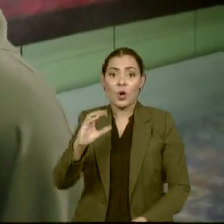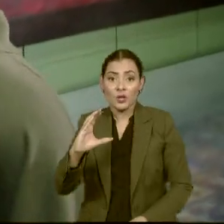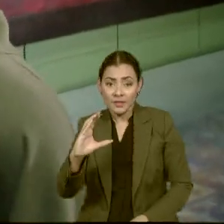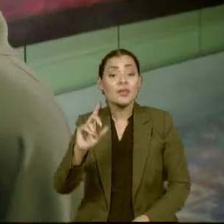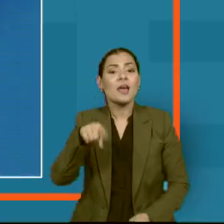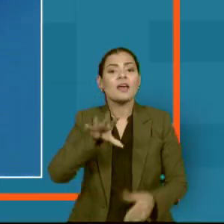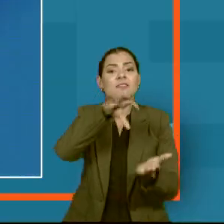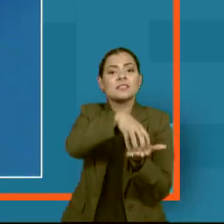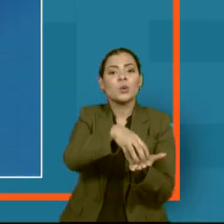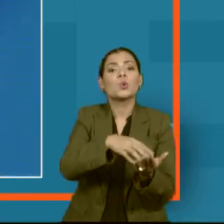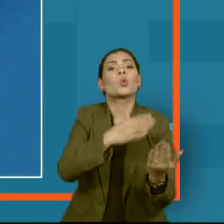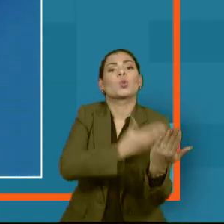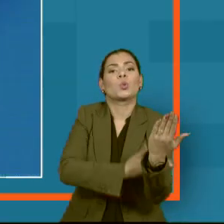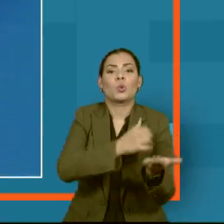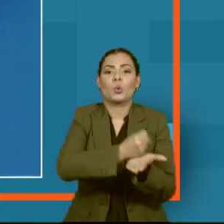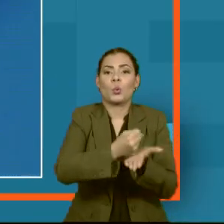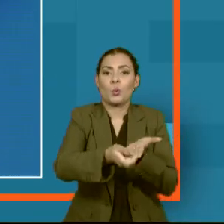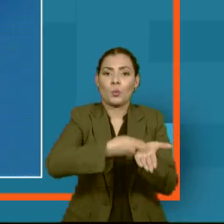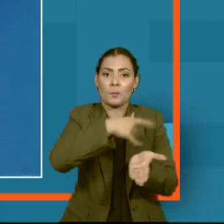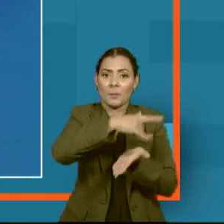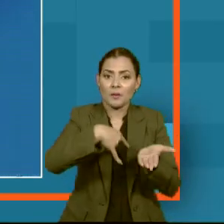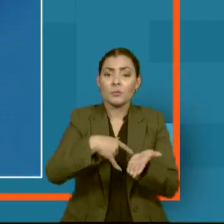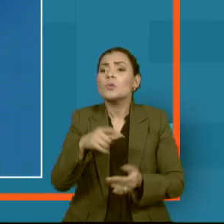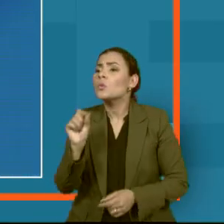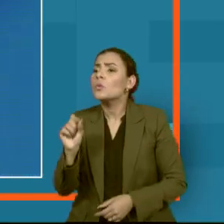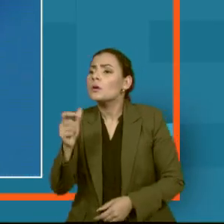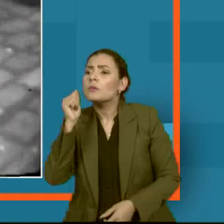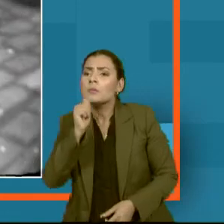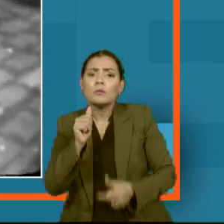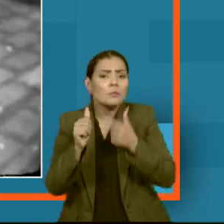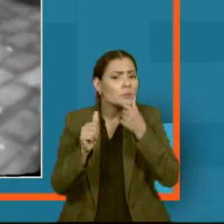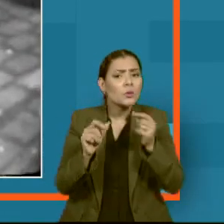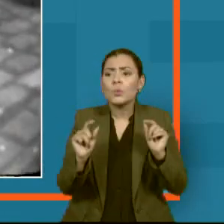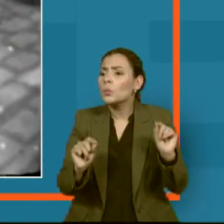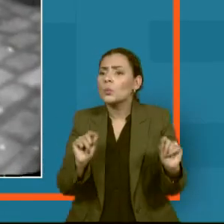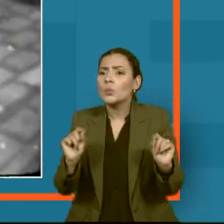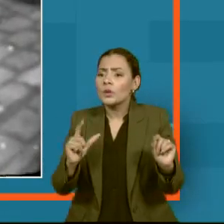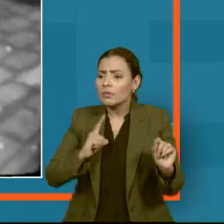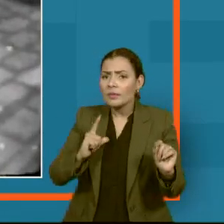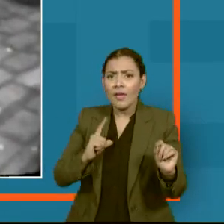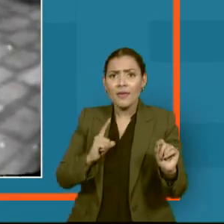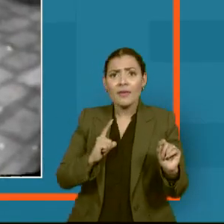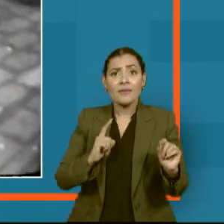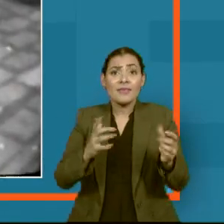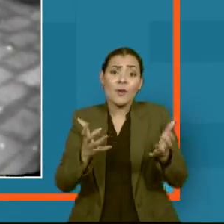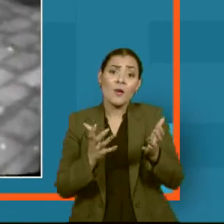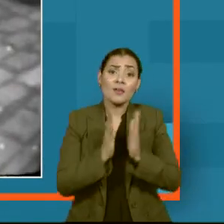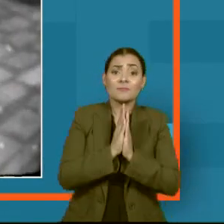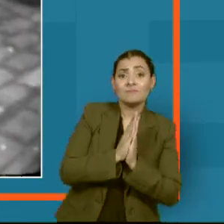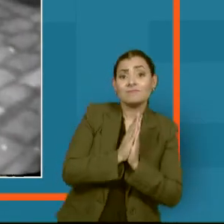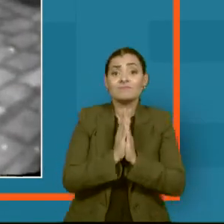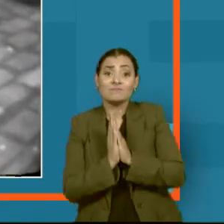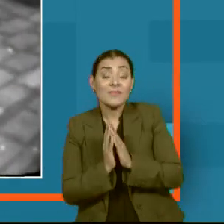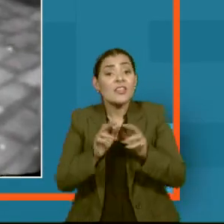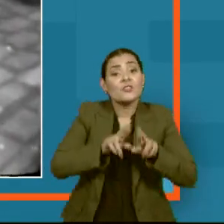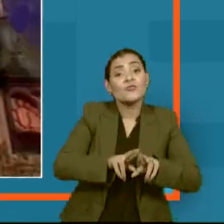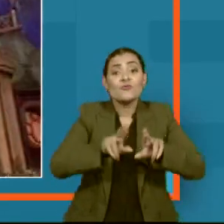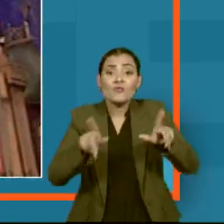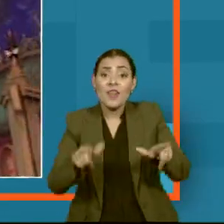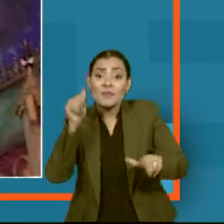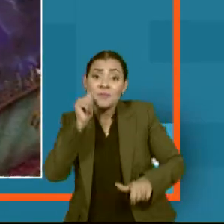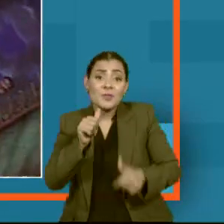Documentação. O que é que as meninas têm, que os meninos não têm? Quero ver quem percebe a diferença.